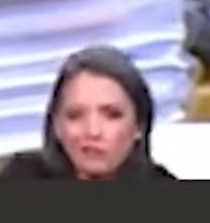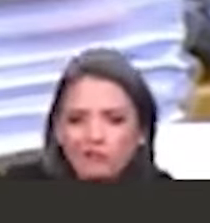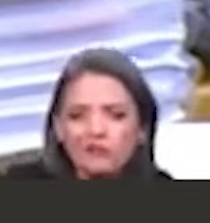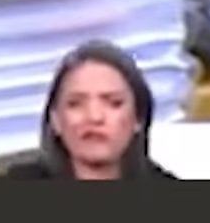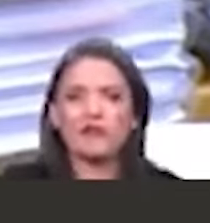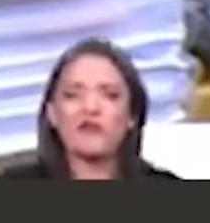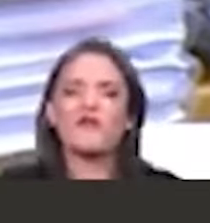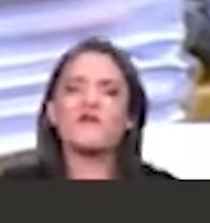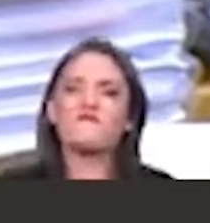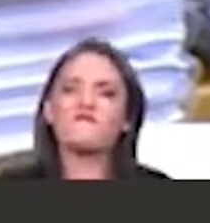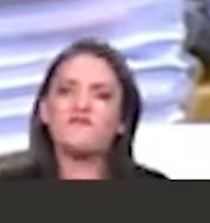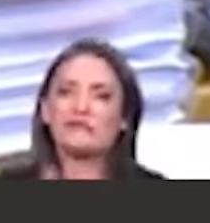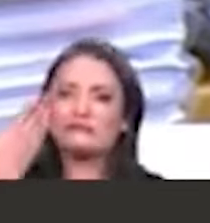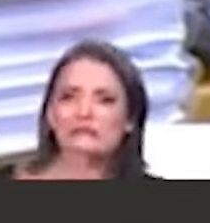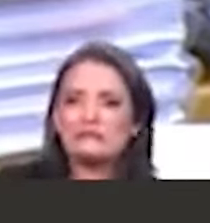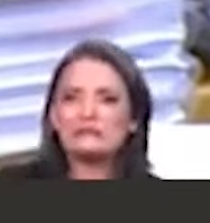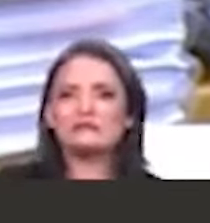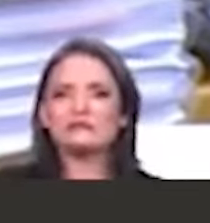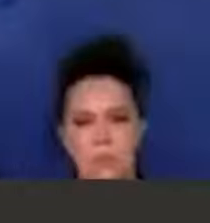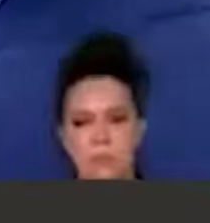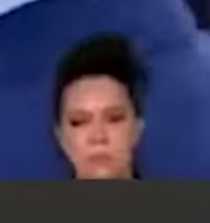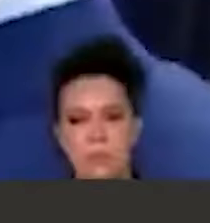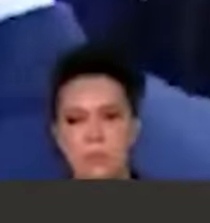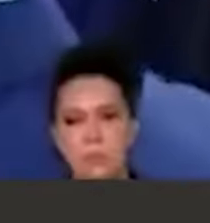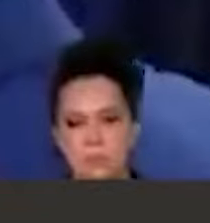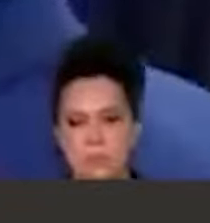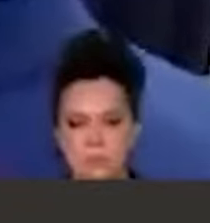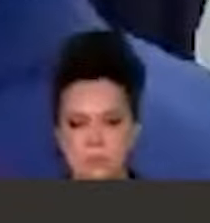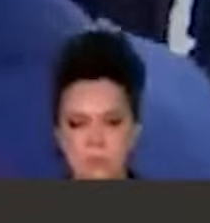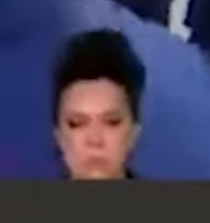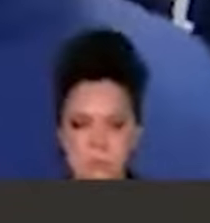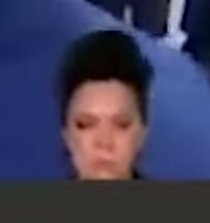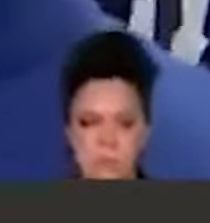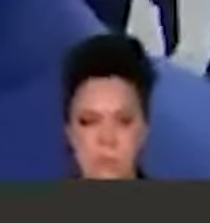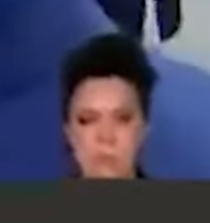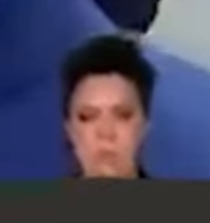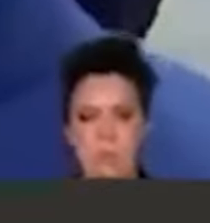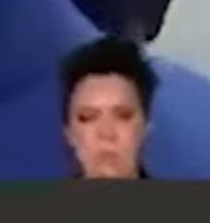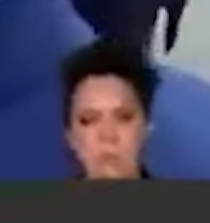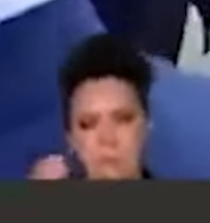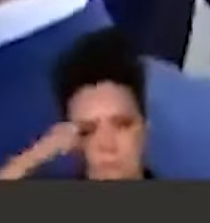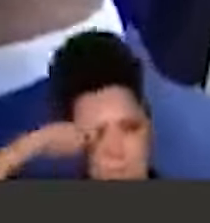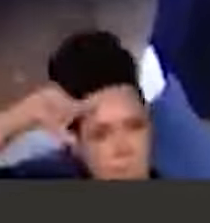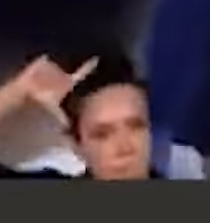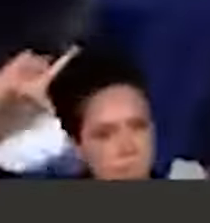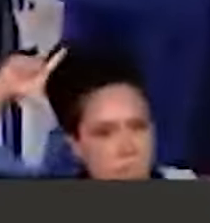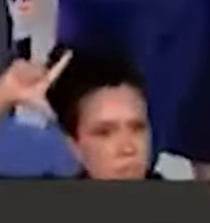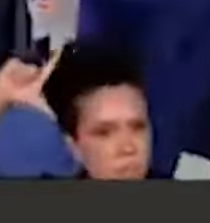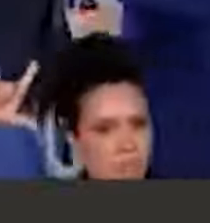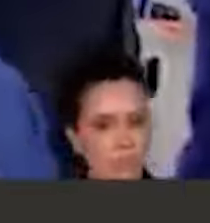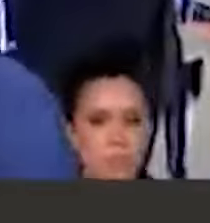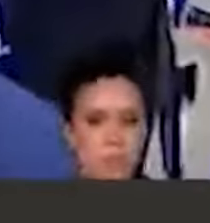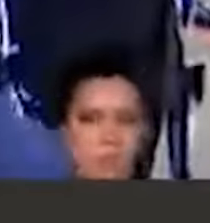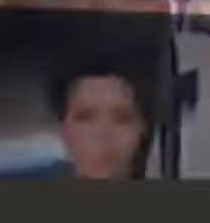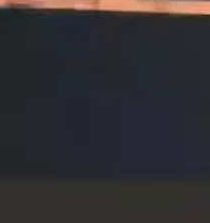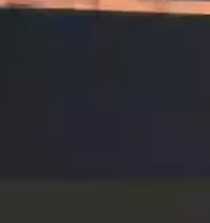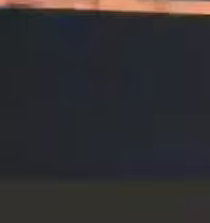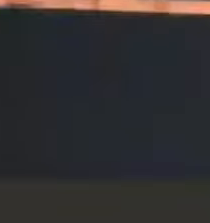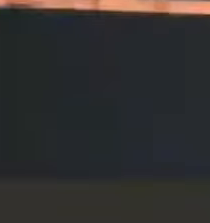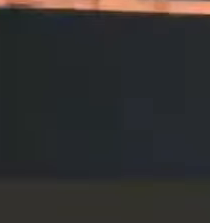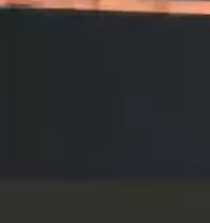suspensão aí do STF dessa medida de Alexandre de mora ela vale até que a corte até que o Supremo Tribunal Federal